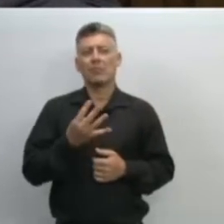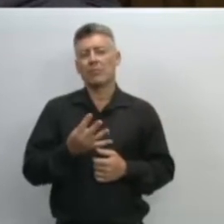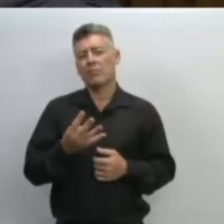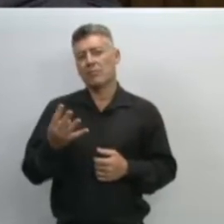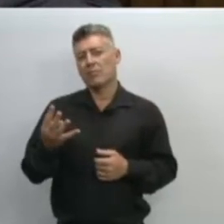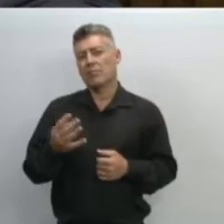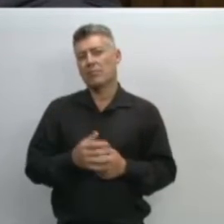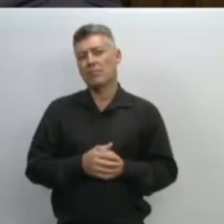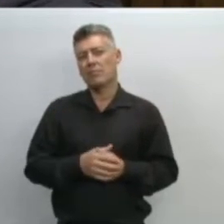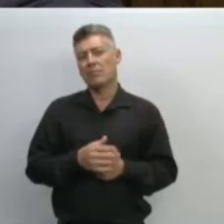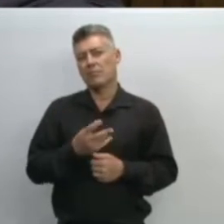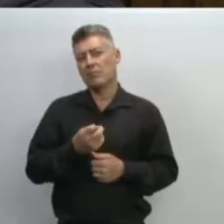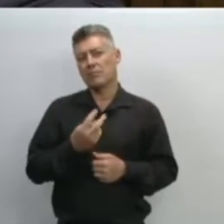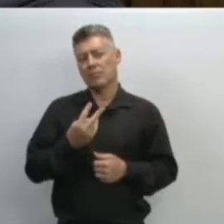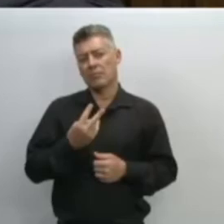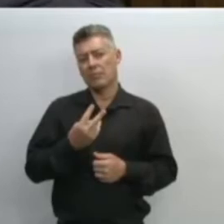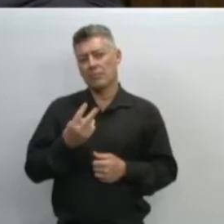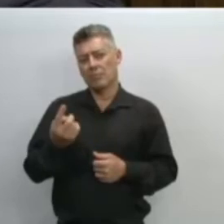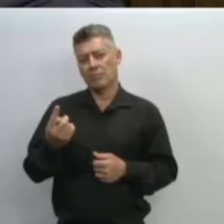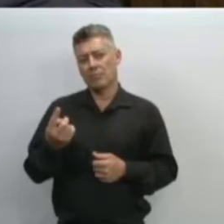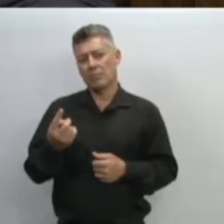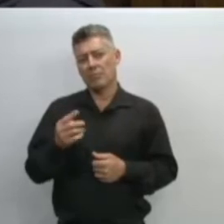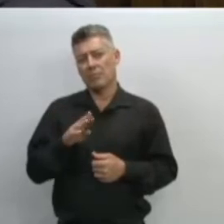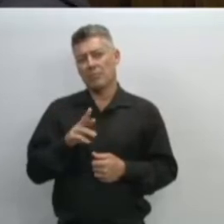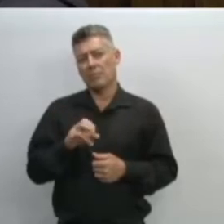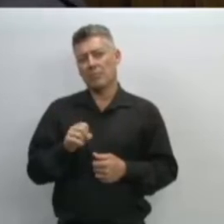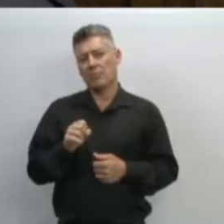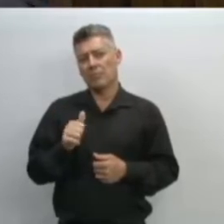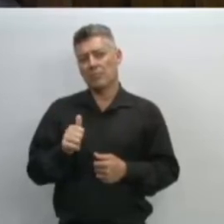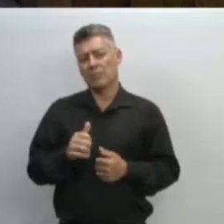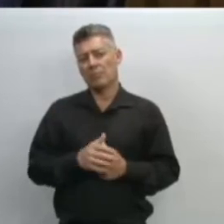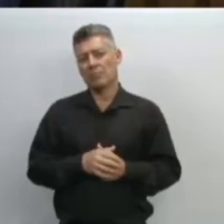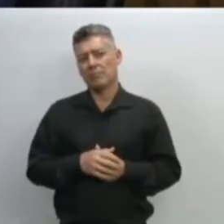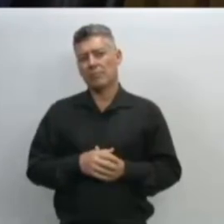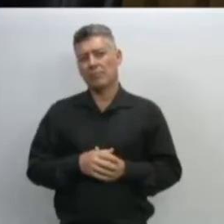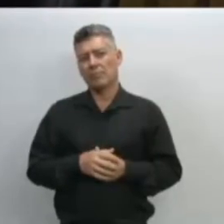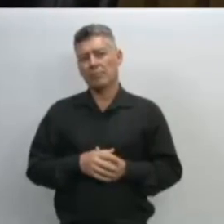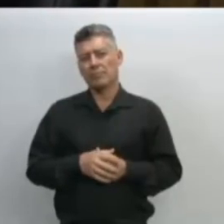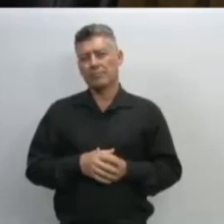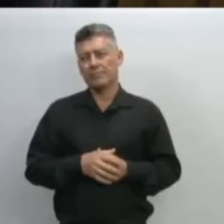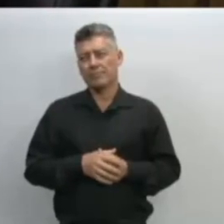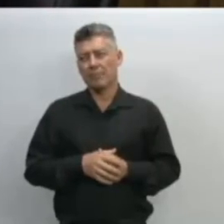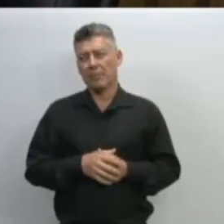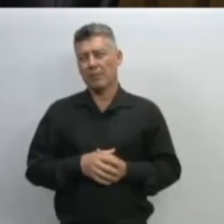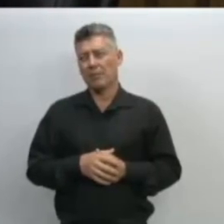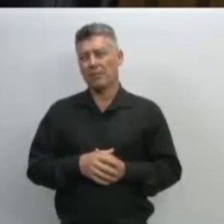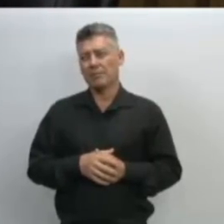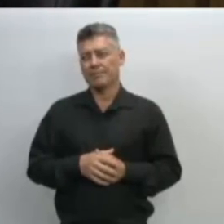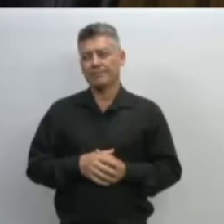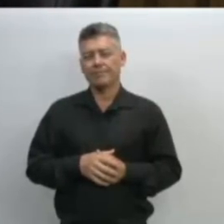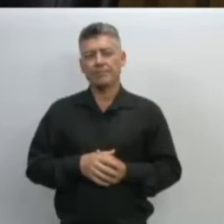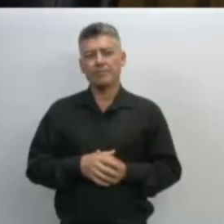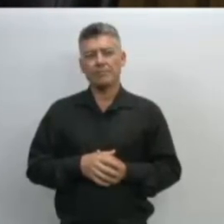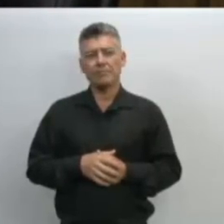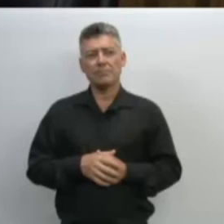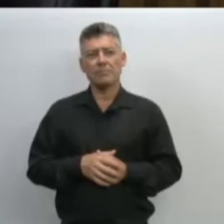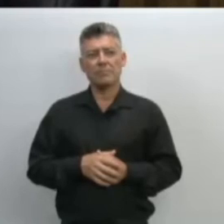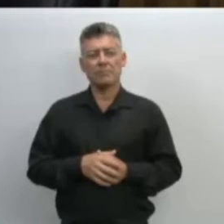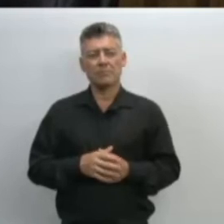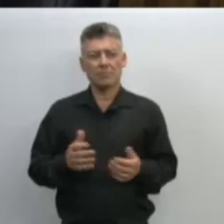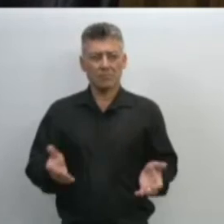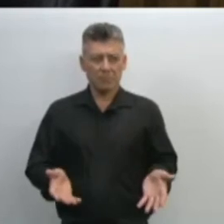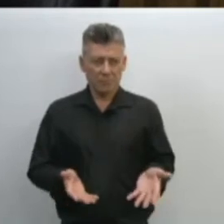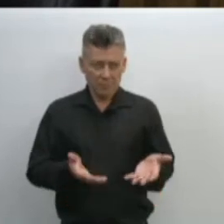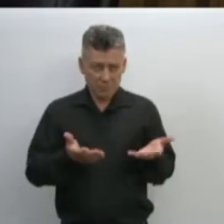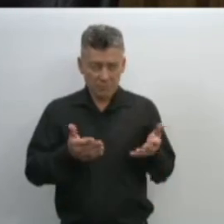544 de 2021, da vereadora Brisa, assunto. Cria o Estatuto Municipal da Promoção